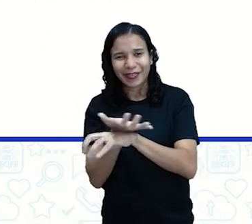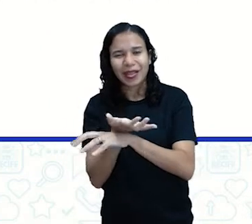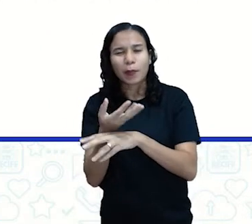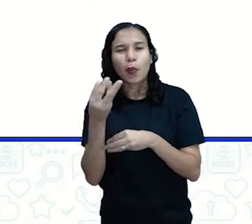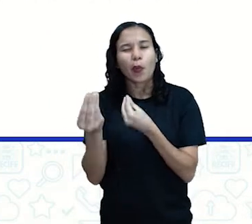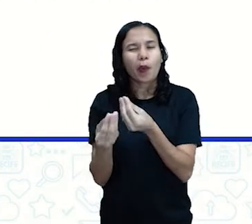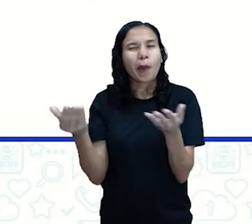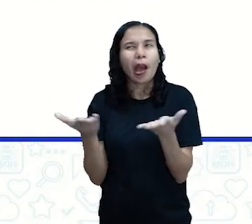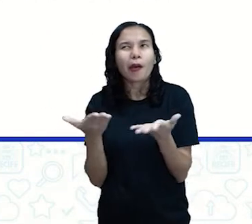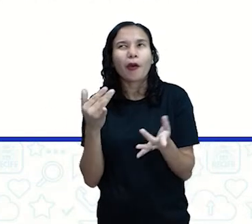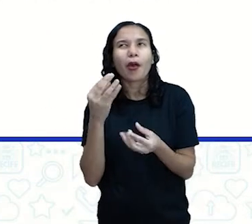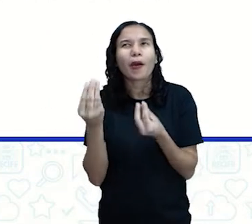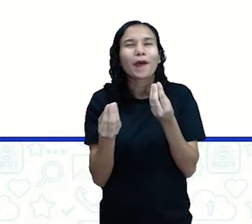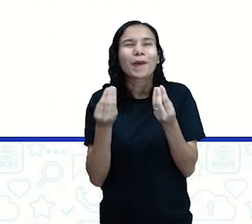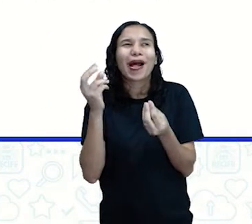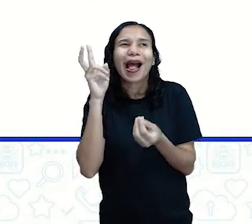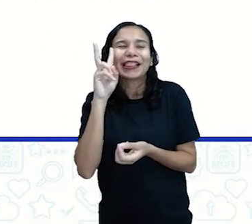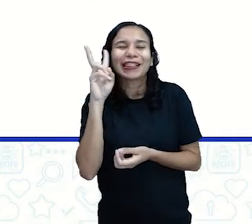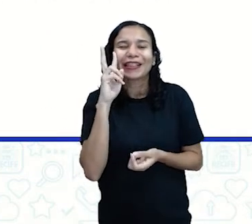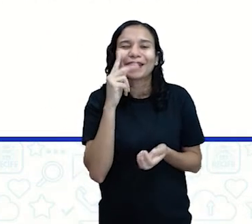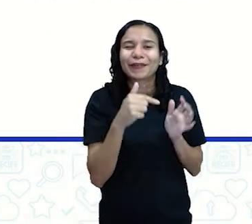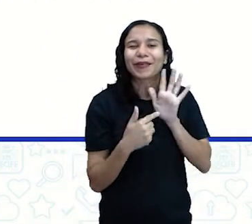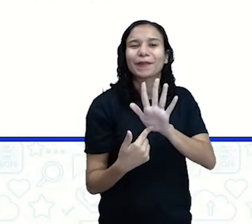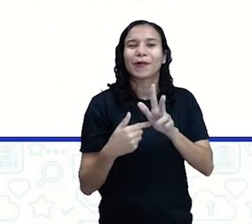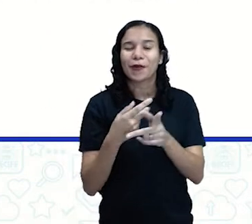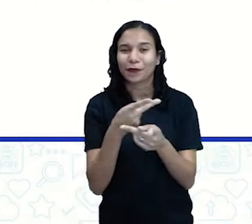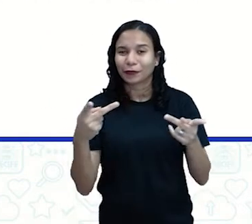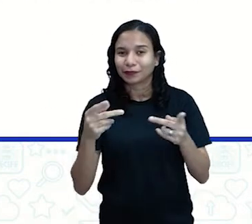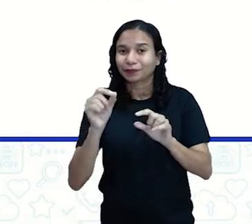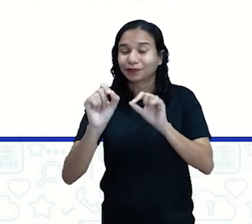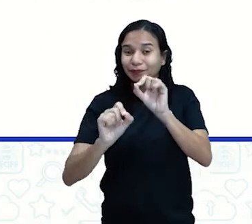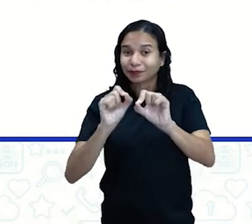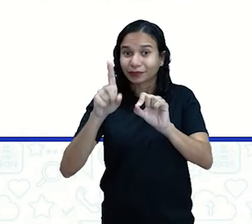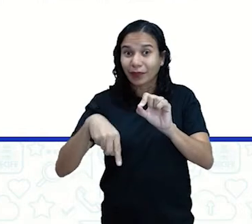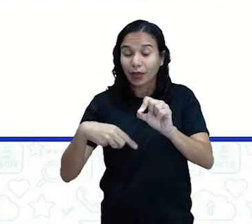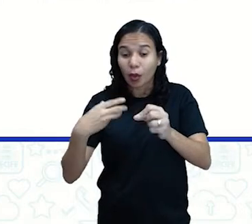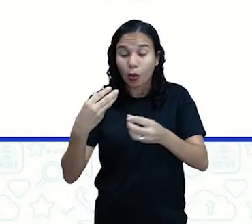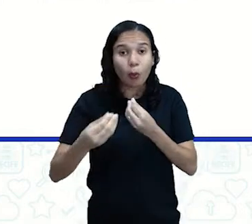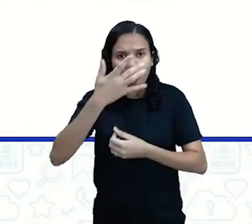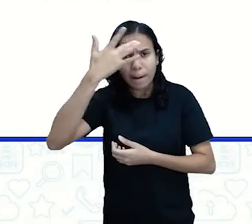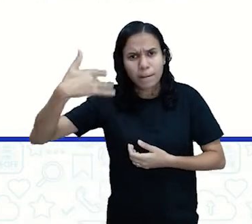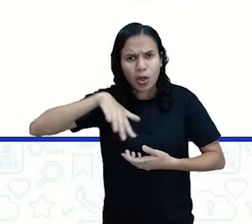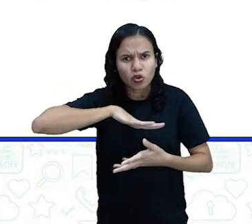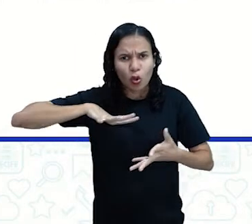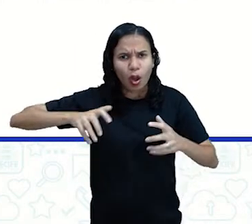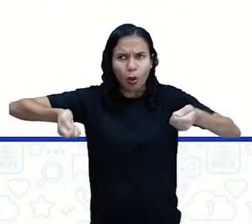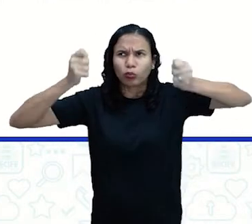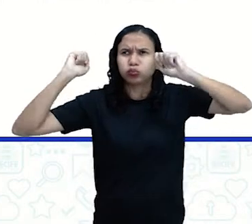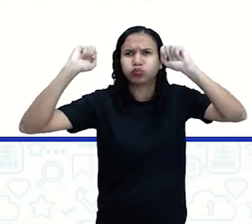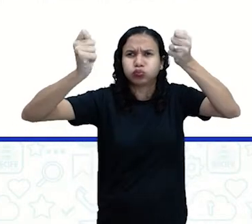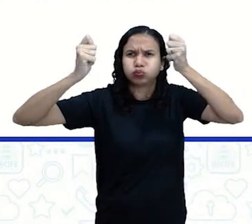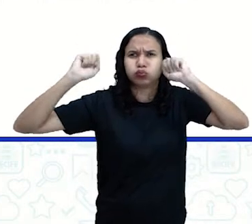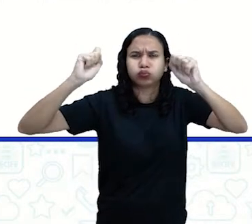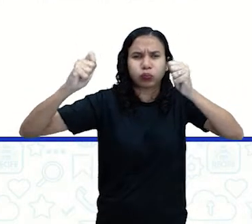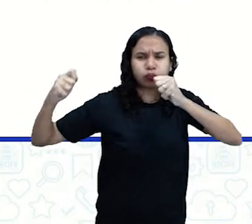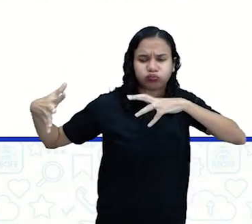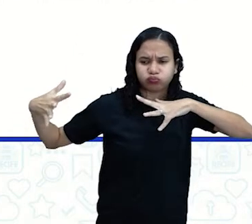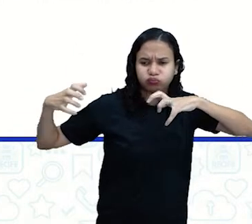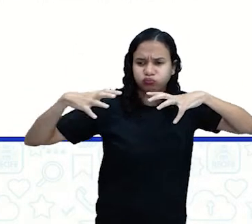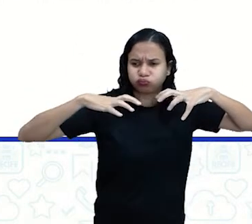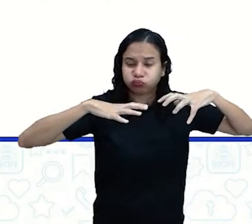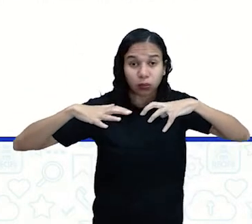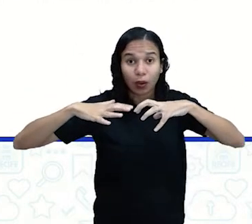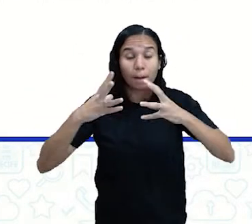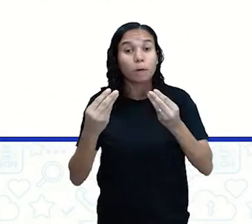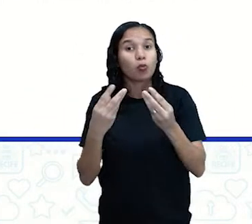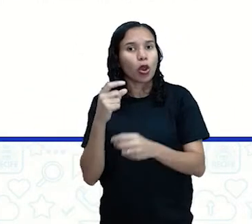dar uma pincelada, que foi um levante realmente. Houve uma série de fake